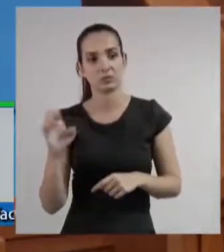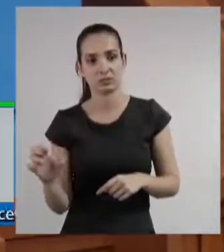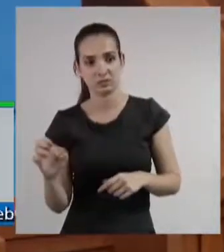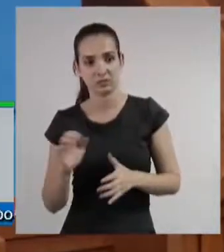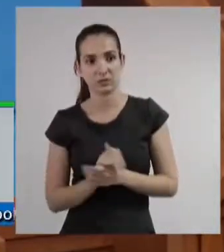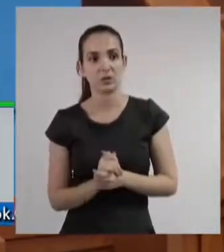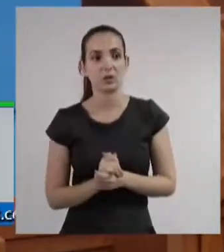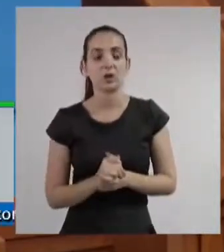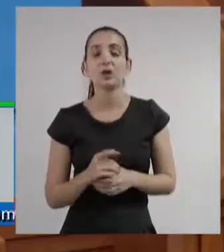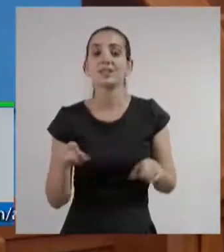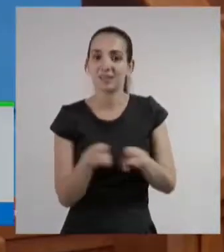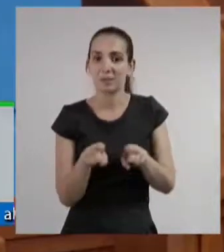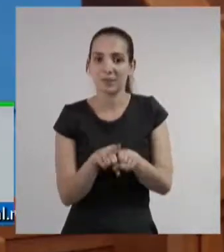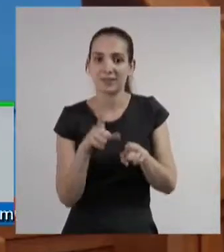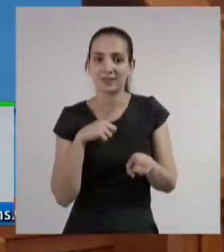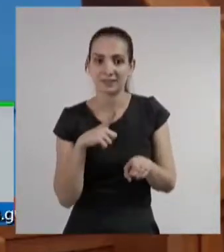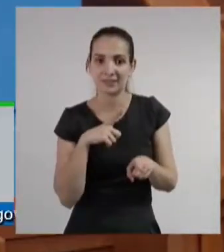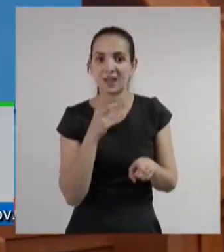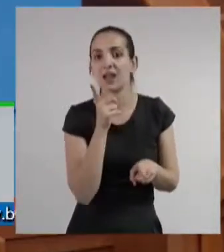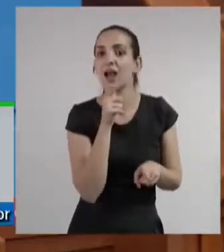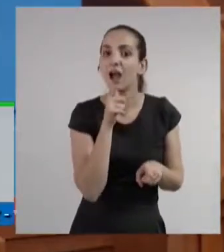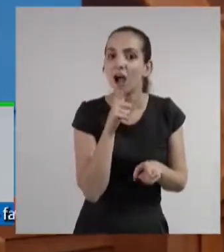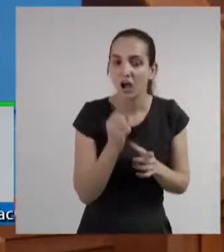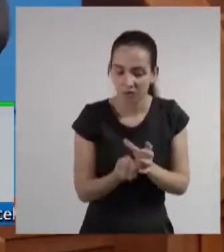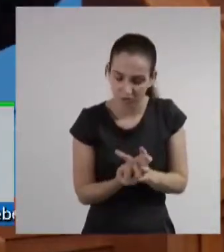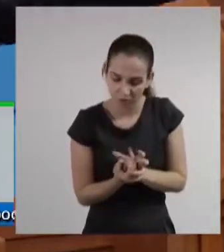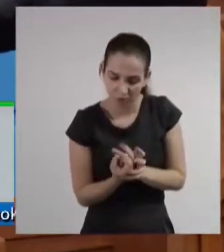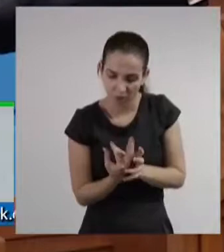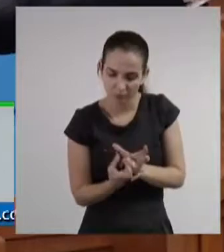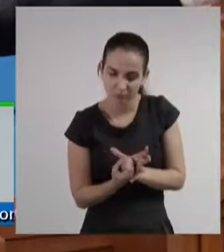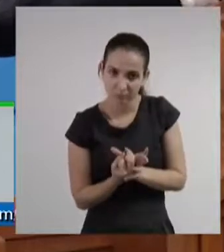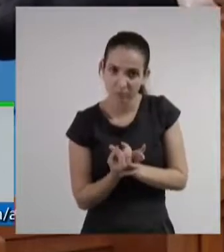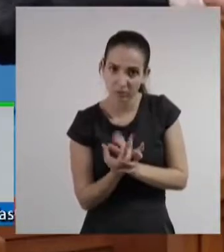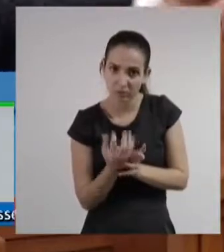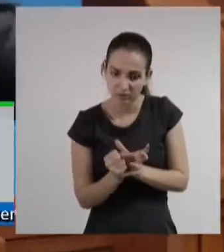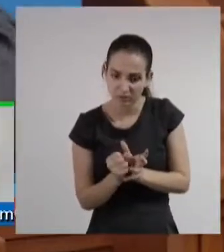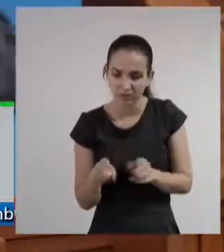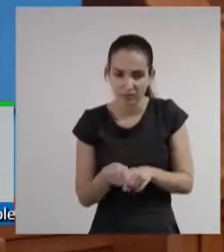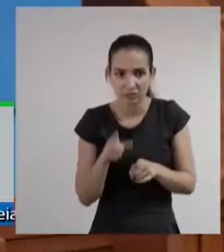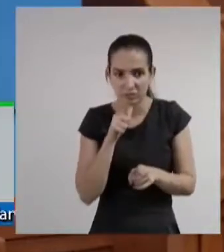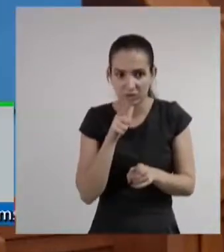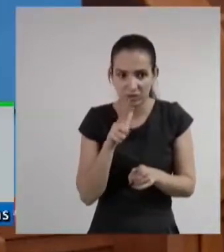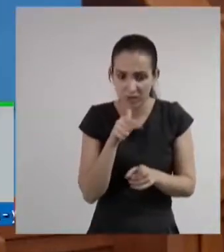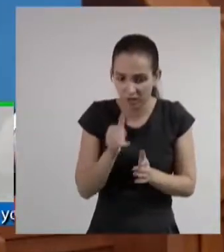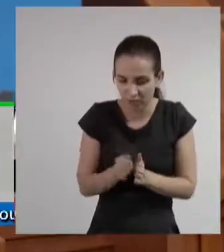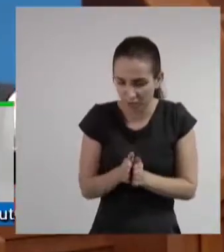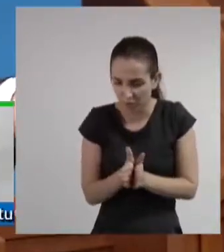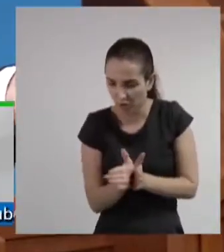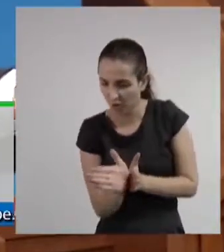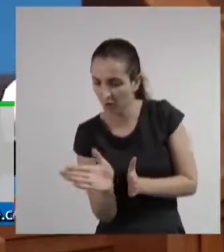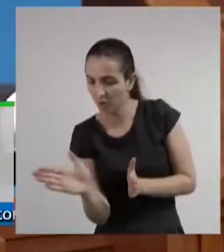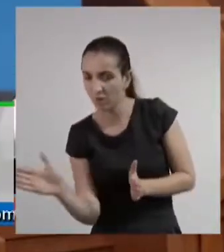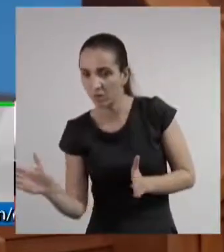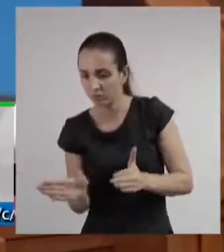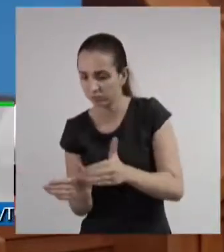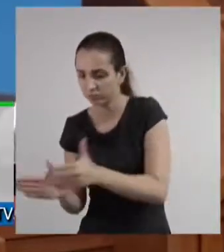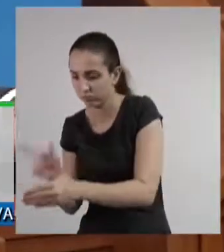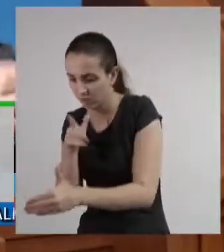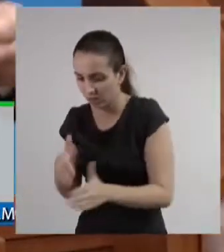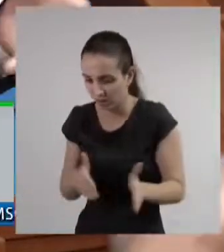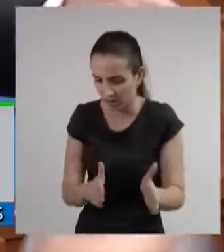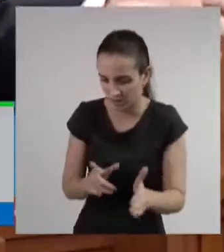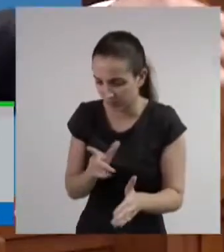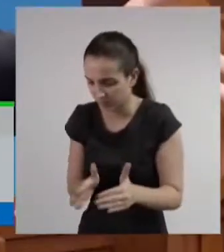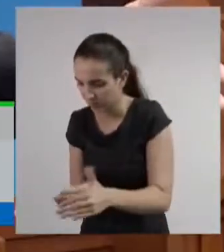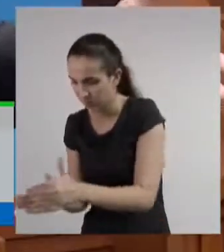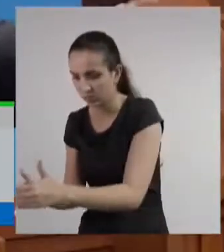pouca vazão e você é obrigado a abrir 150 metros do afluente, 150 metros, acaba com a terra.